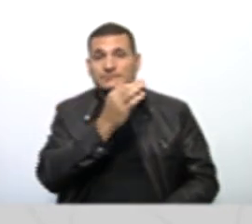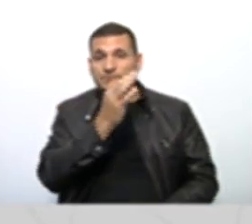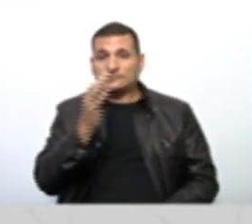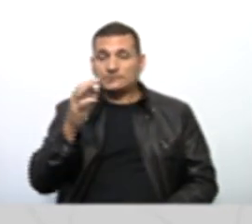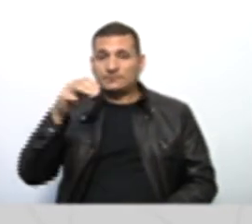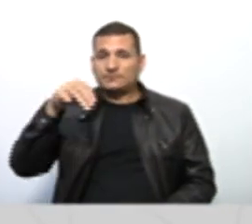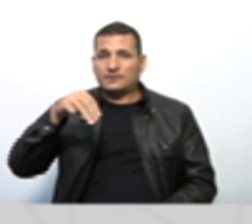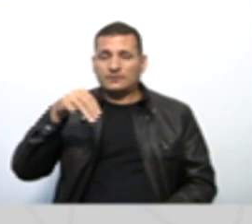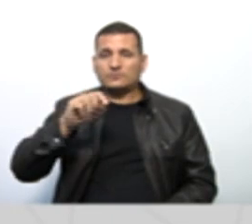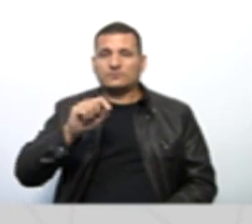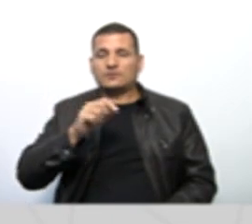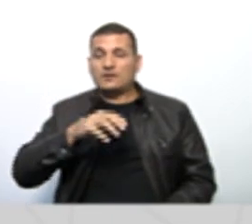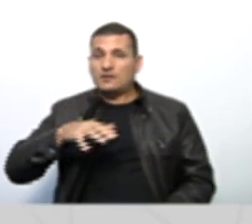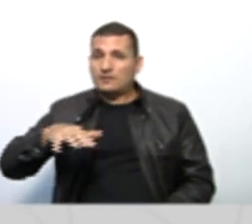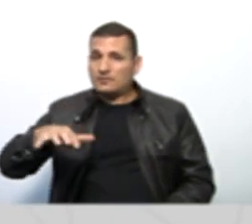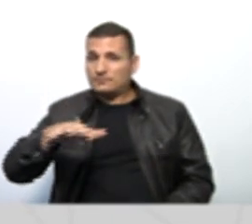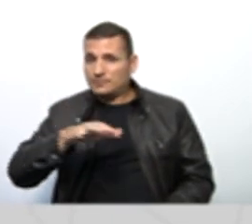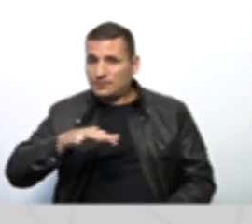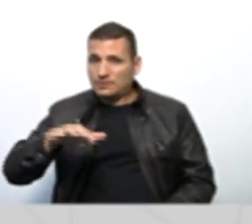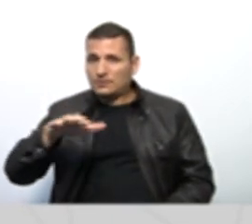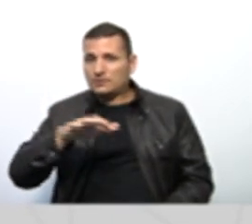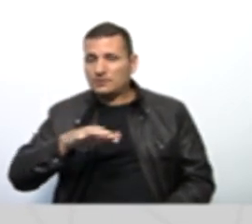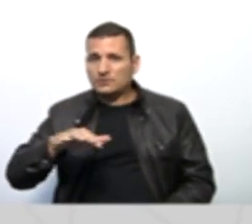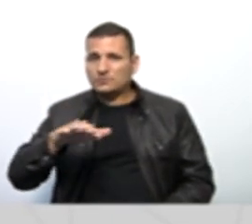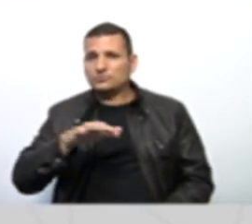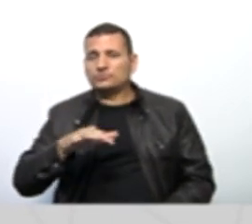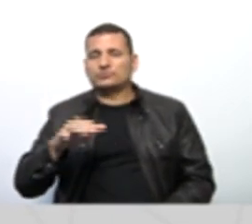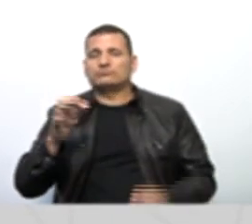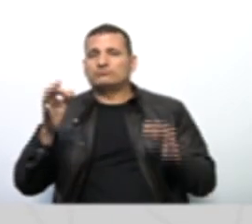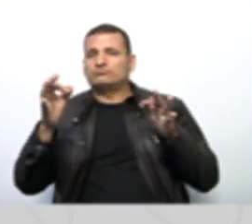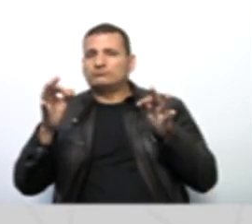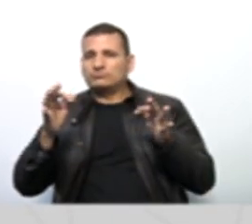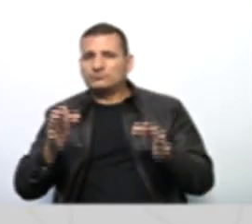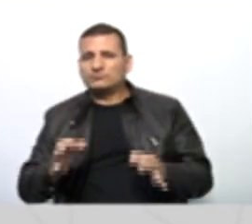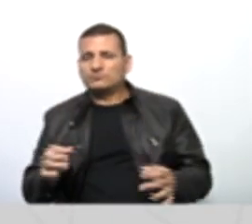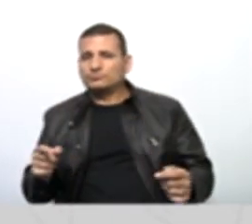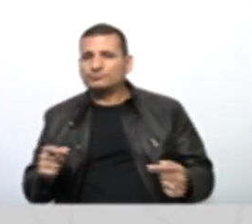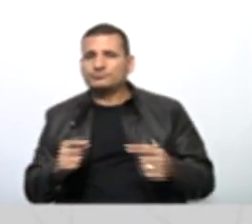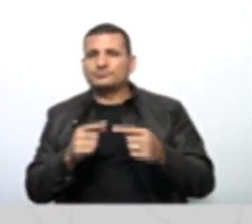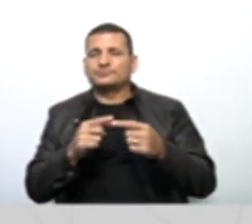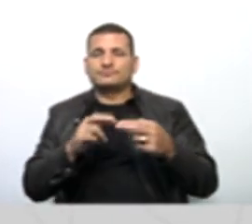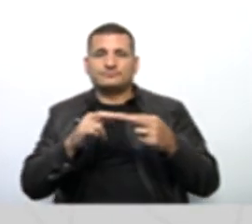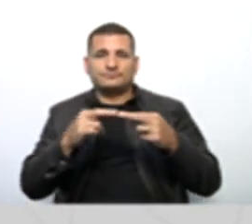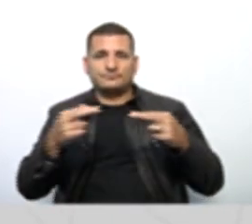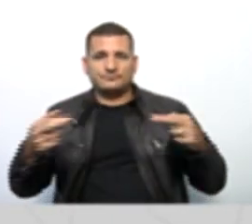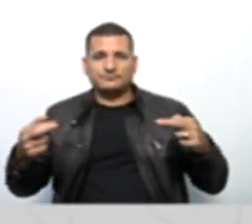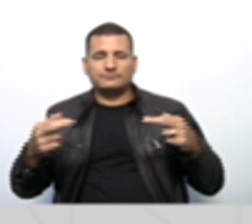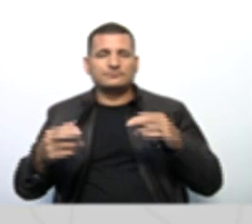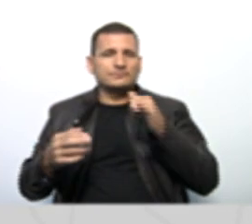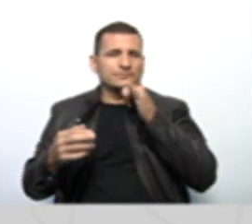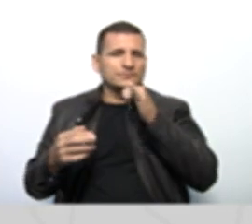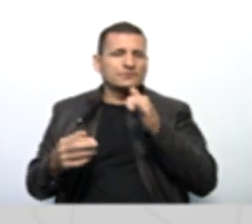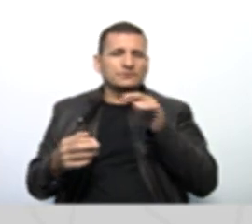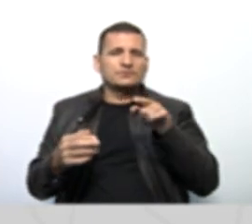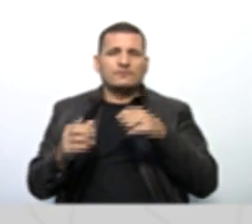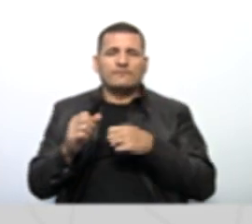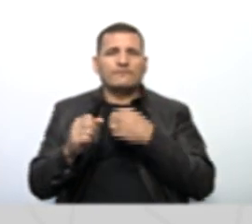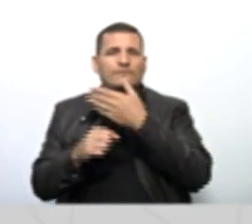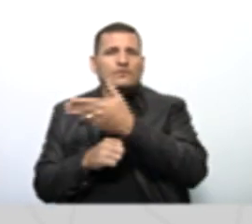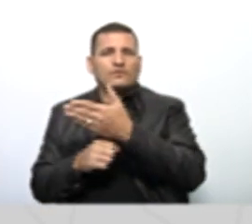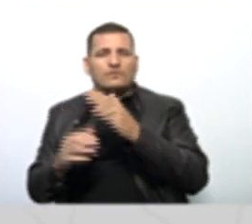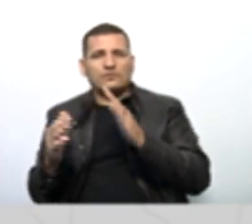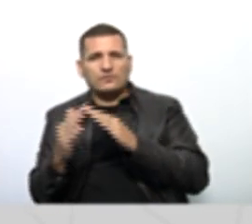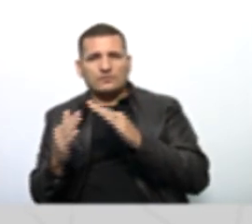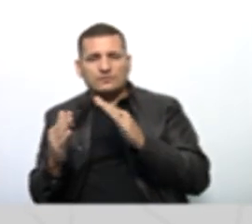adequado e fazer só queria ficar meio ambiente se você colocar eles post se vocês toda